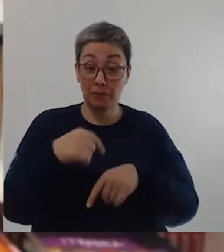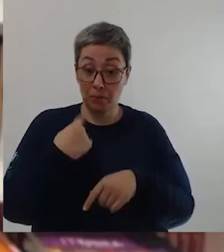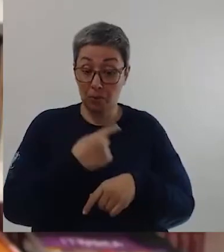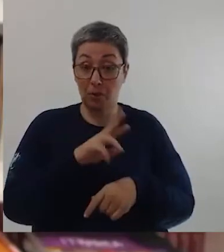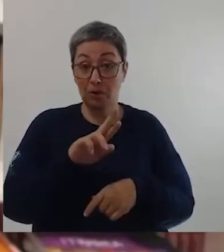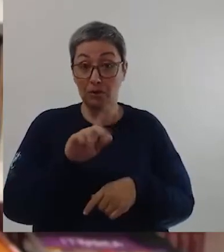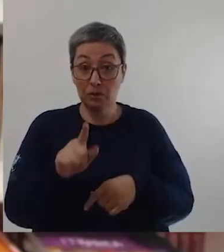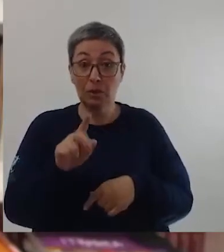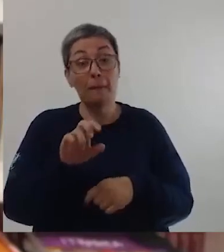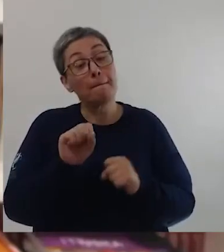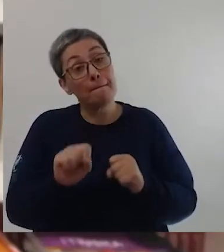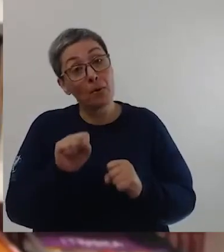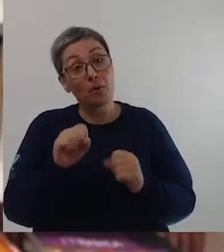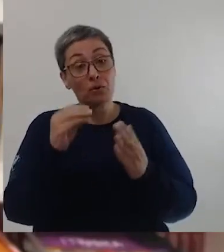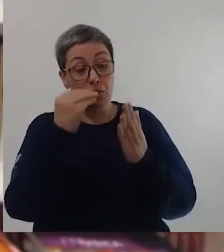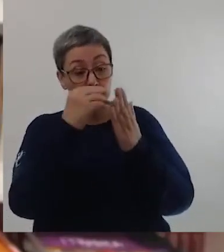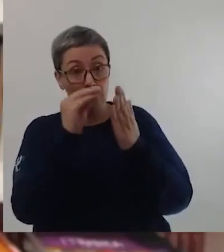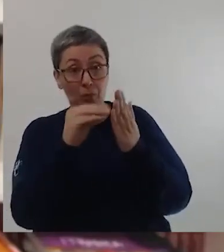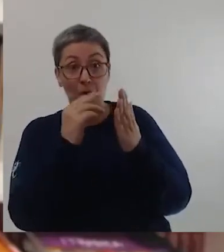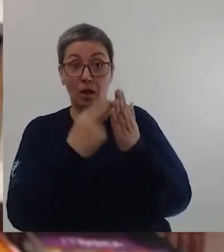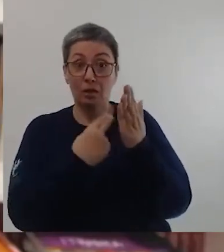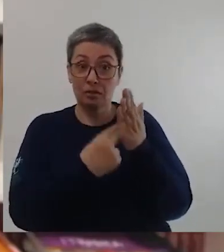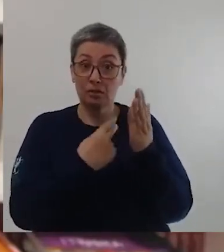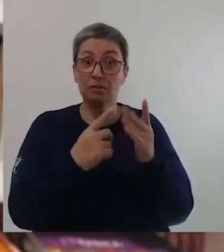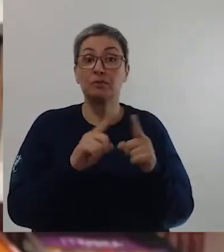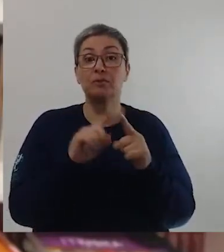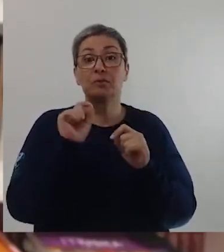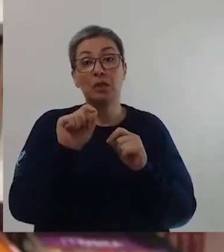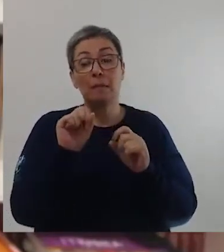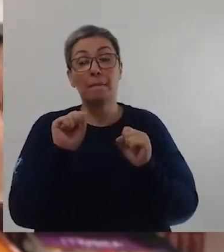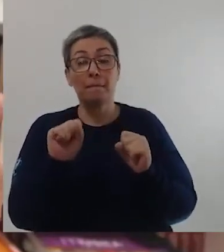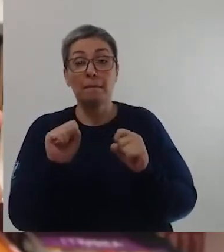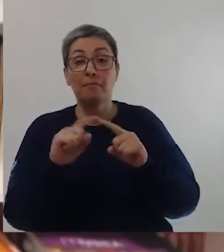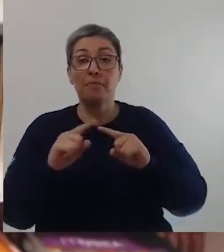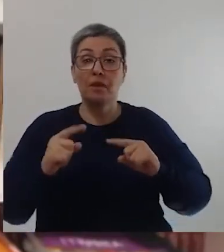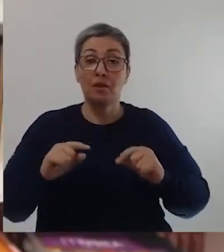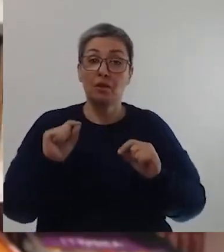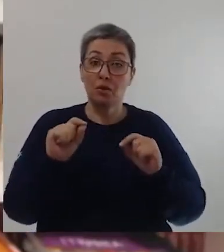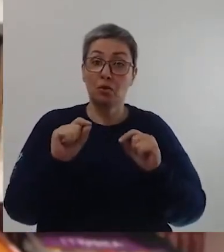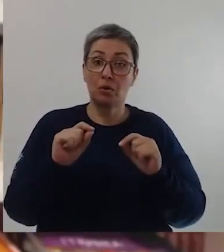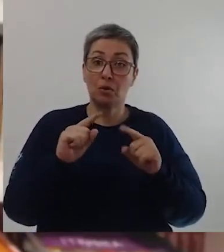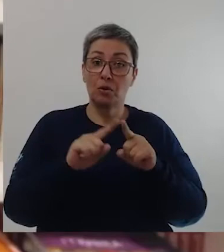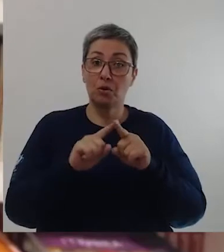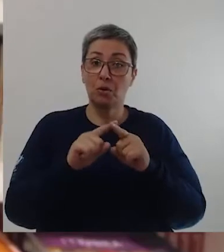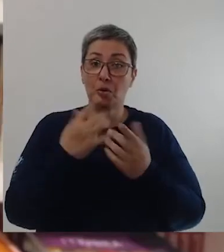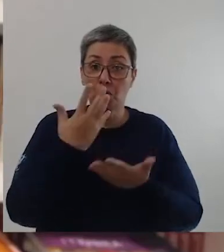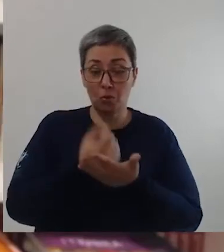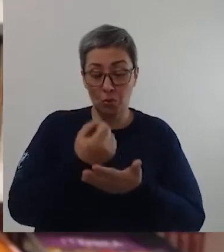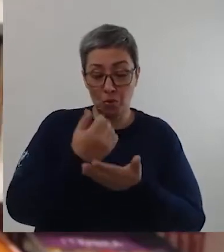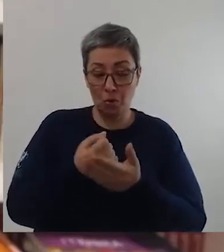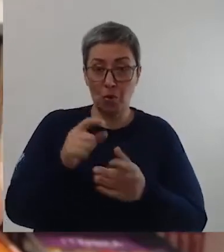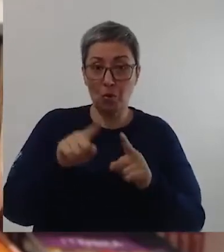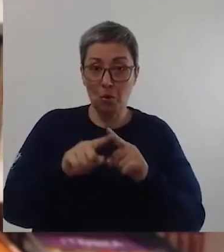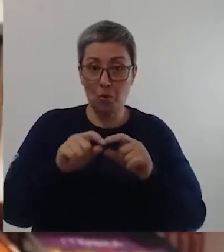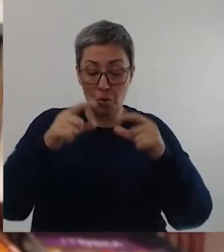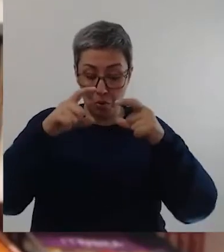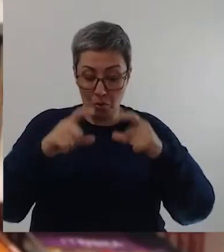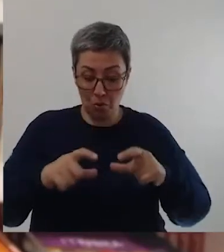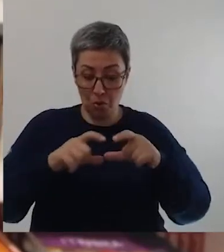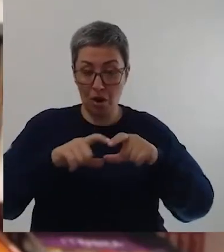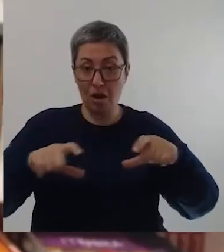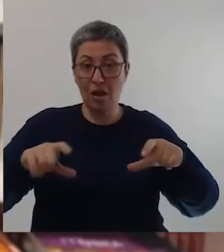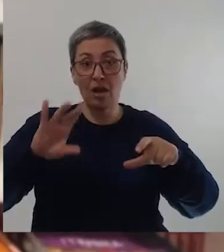fazer do seu próprio RG e é você pode registrar no seu caderno tá e se possível colocar uma cópia aí e